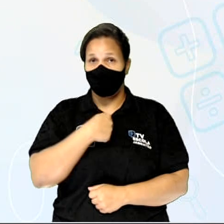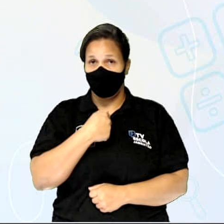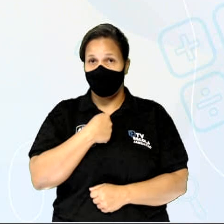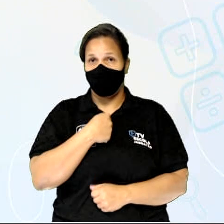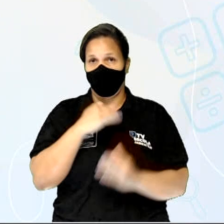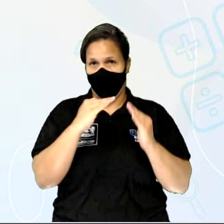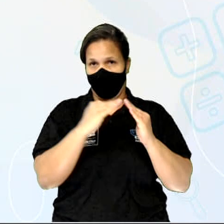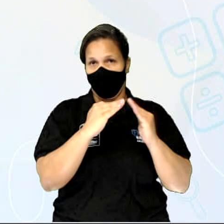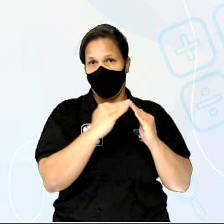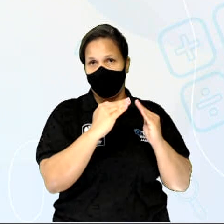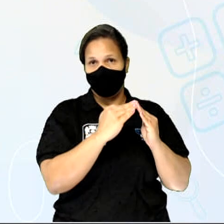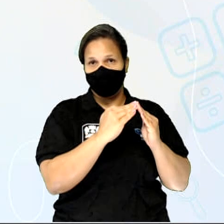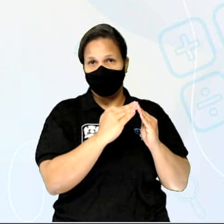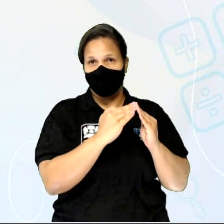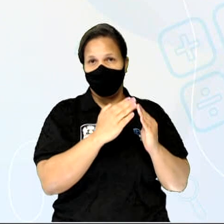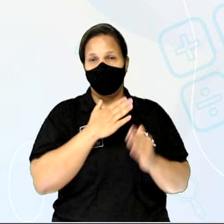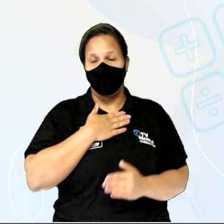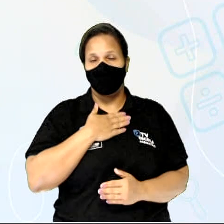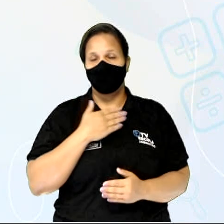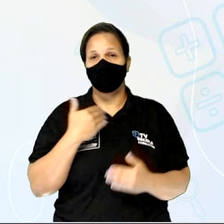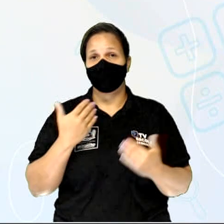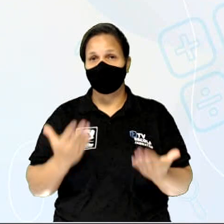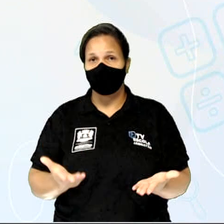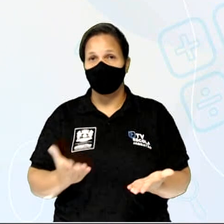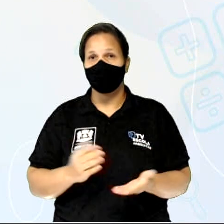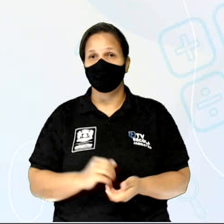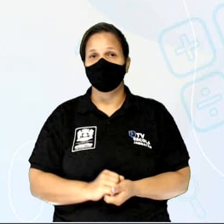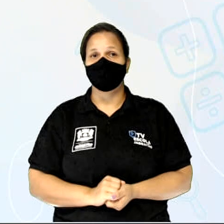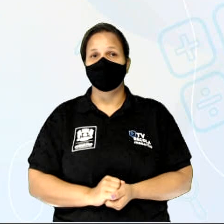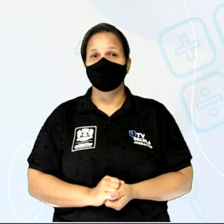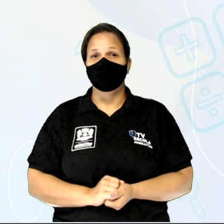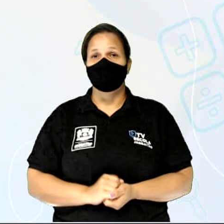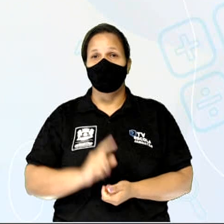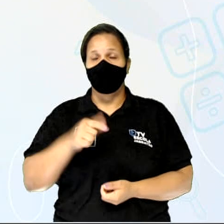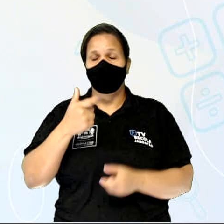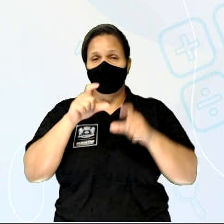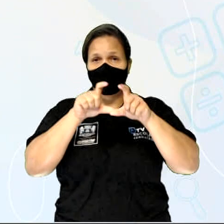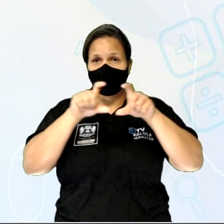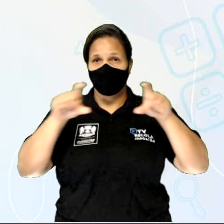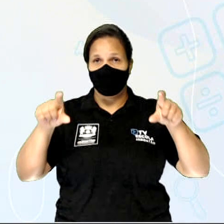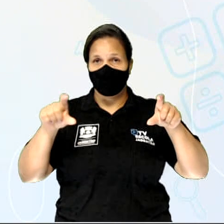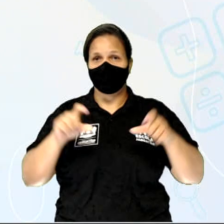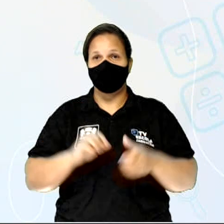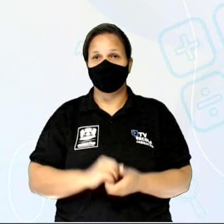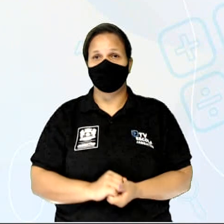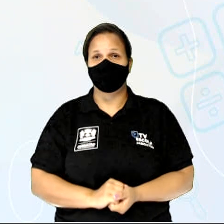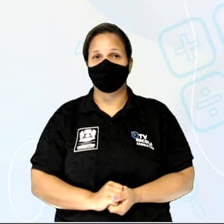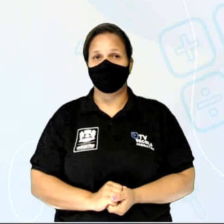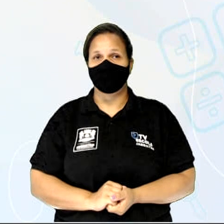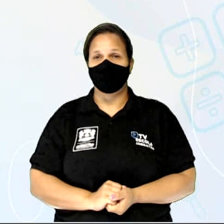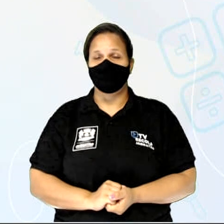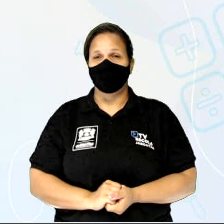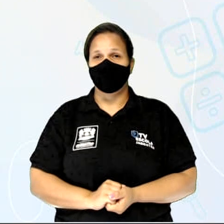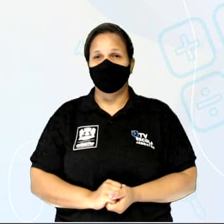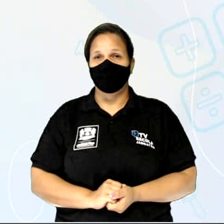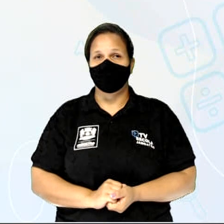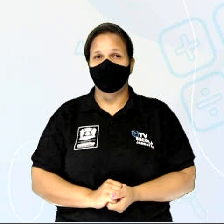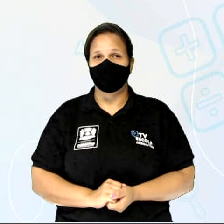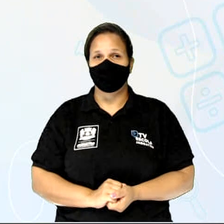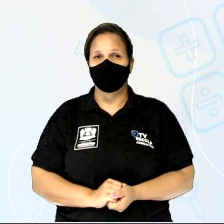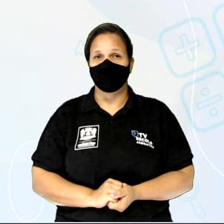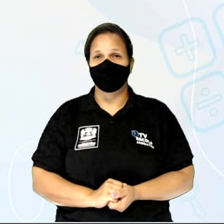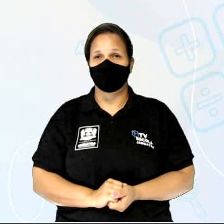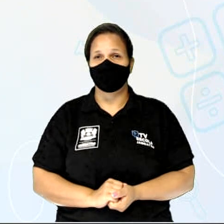me visitar, né? E na próxima situação, né, eu tive uma